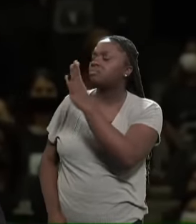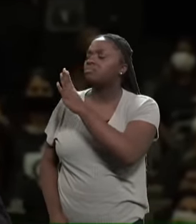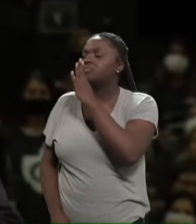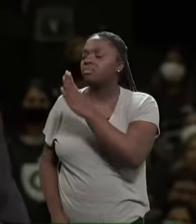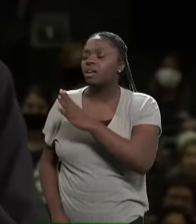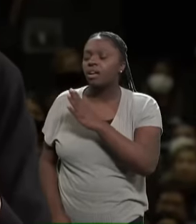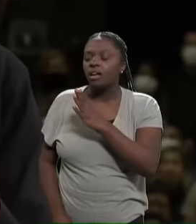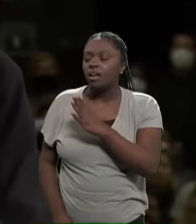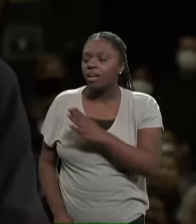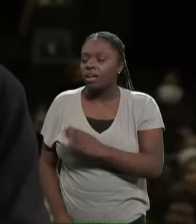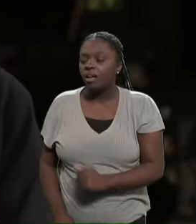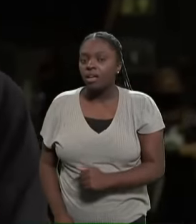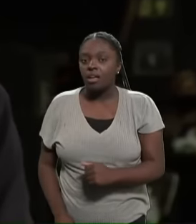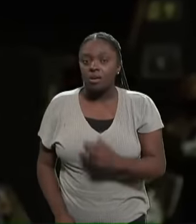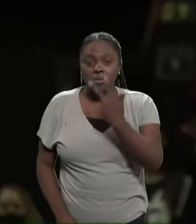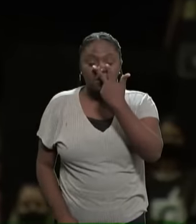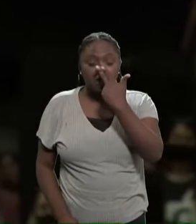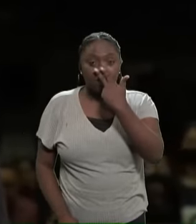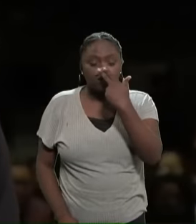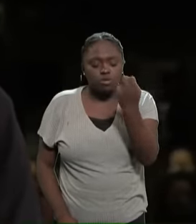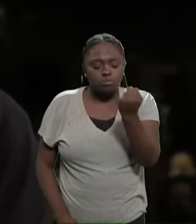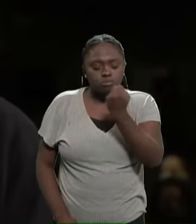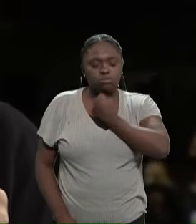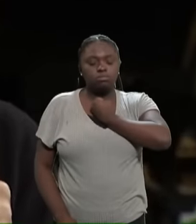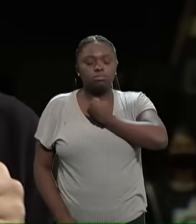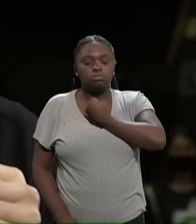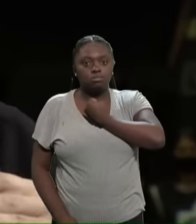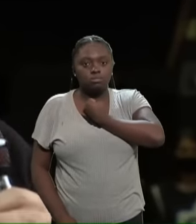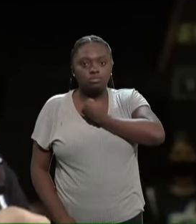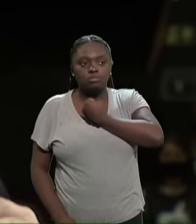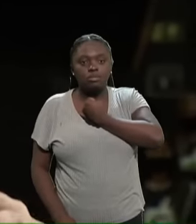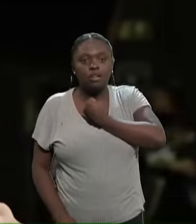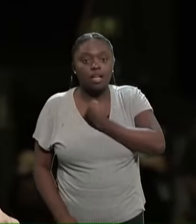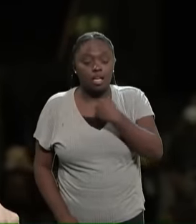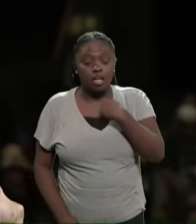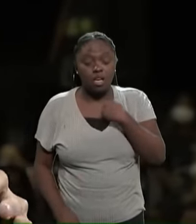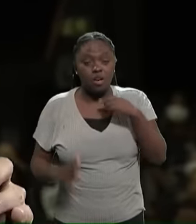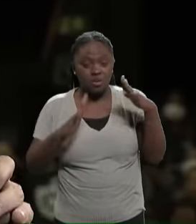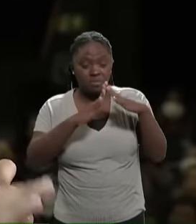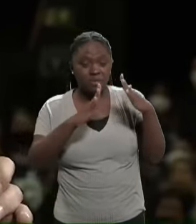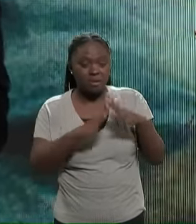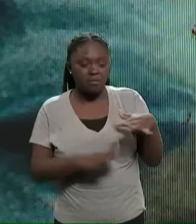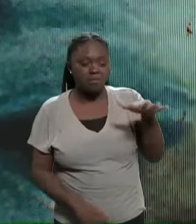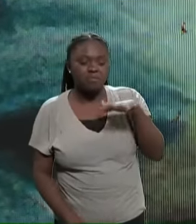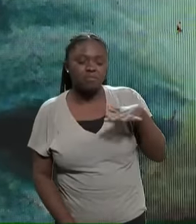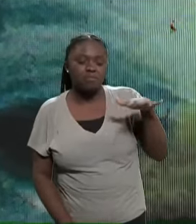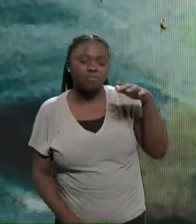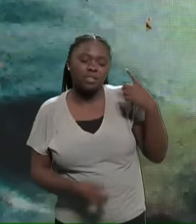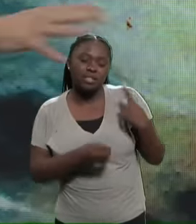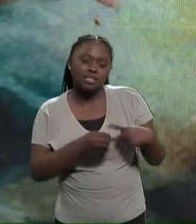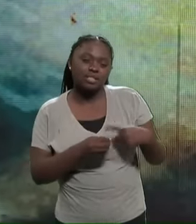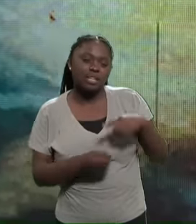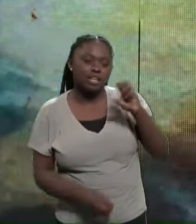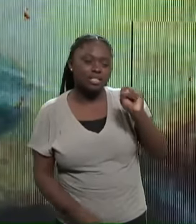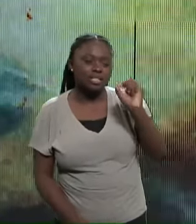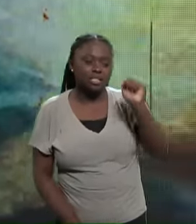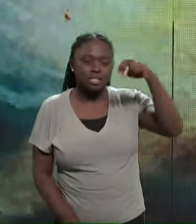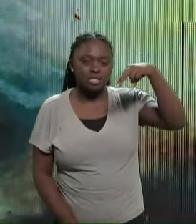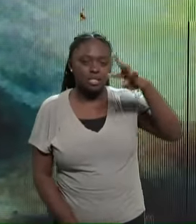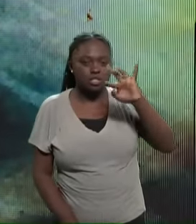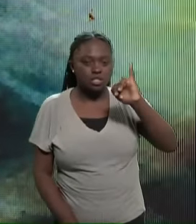Foi uma faca no meu coração. E eu nunca esqueço que eu morava em Santiago e era inverno e estava frio, frio, estava todo com